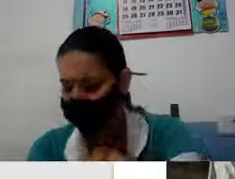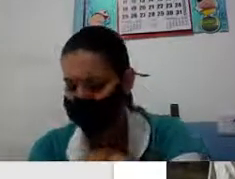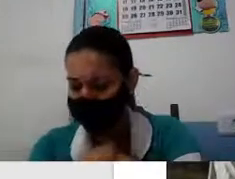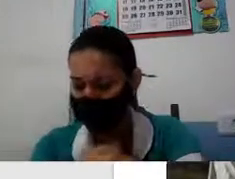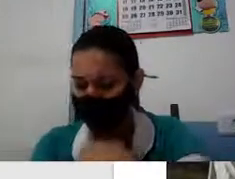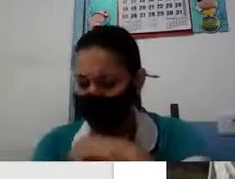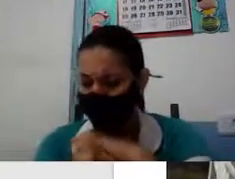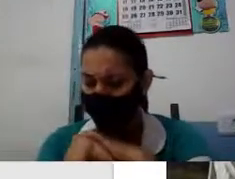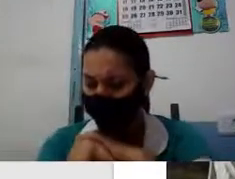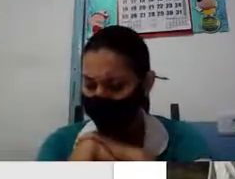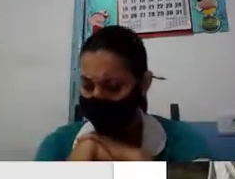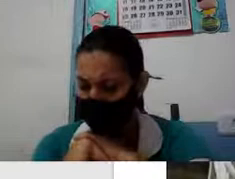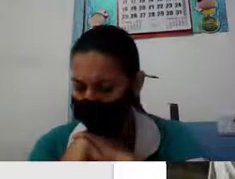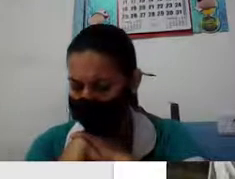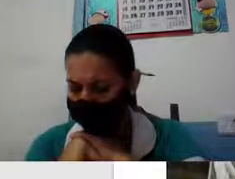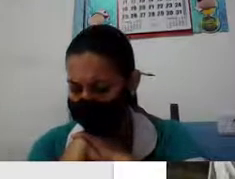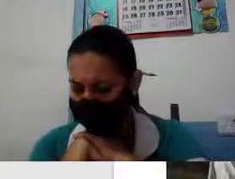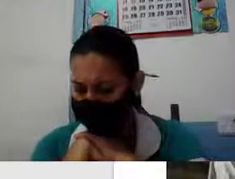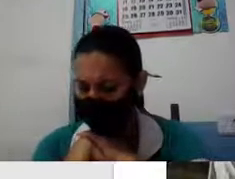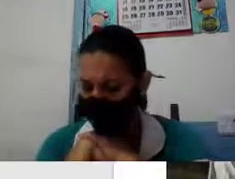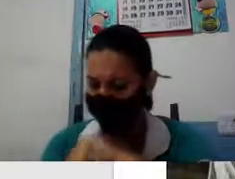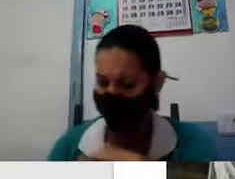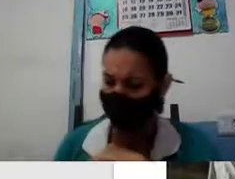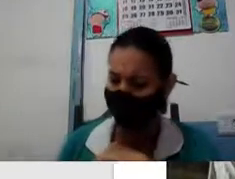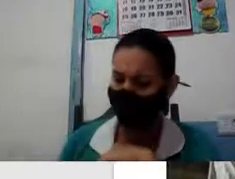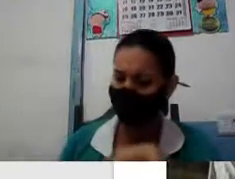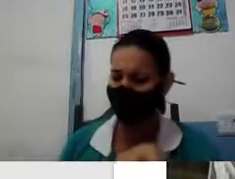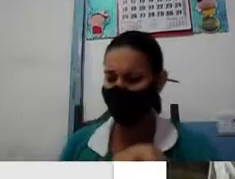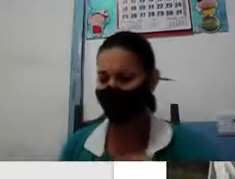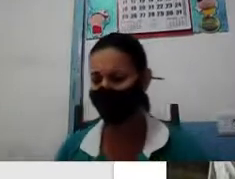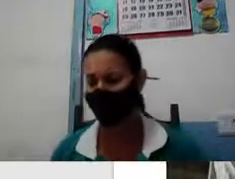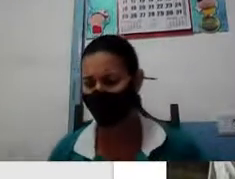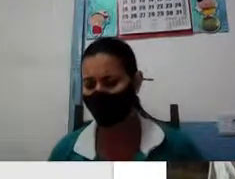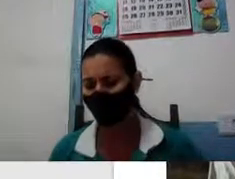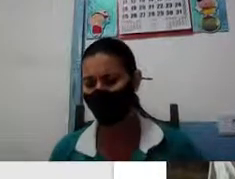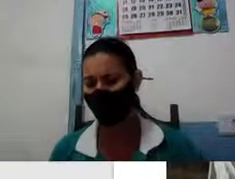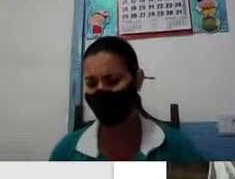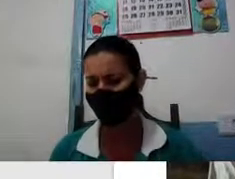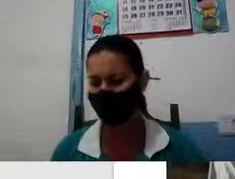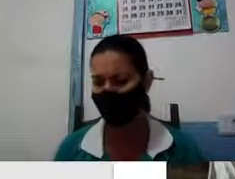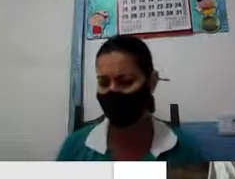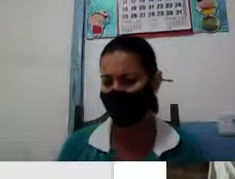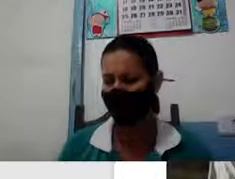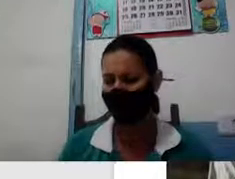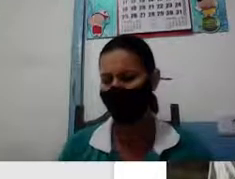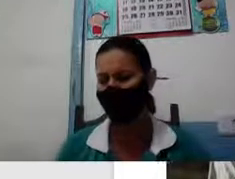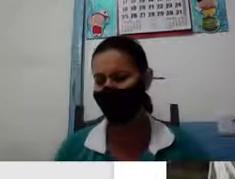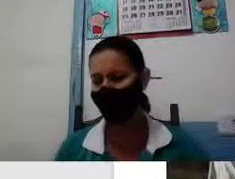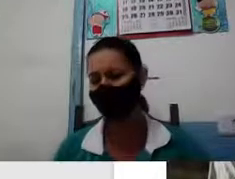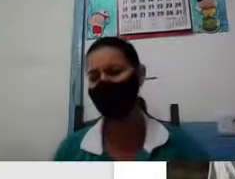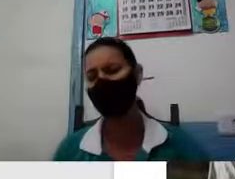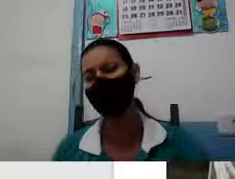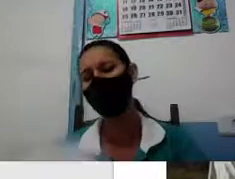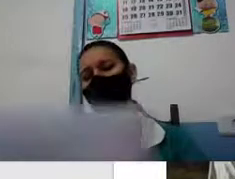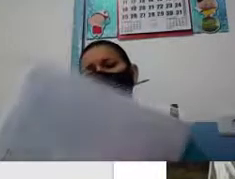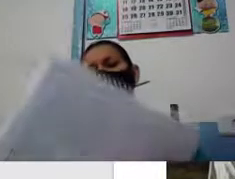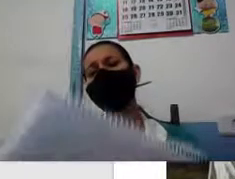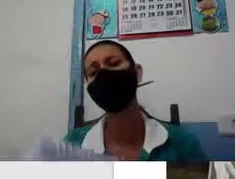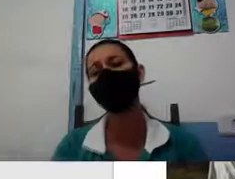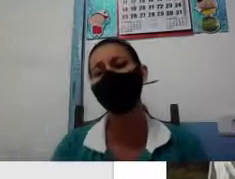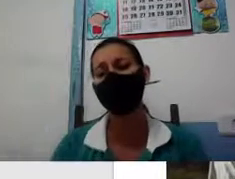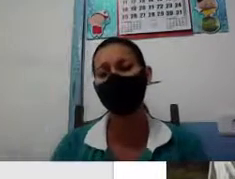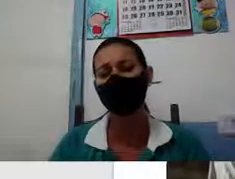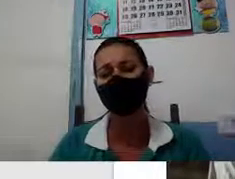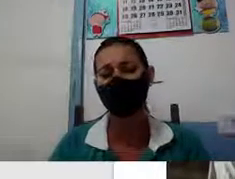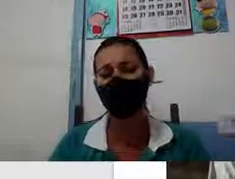que provenientes de Portugal, como Francisco Rodrigues Lobo, algumas de suas obras como O Pastor Peregrino e A Corte da